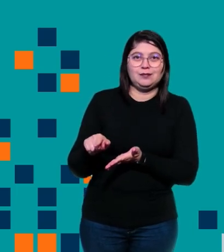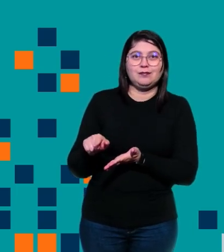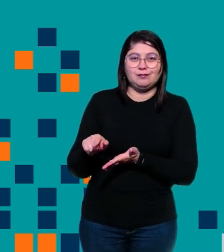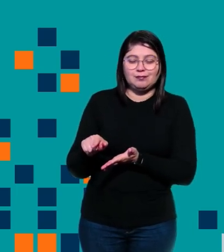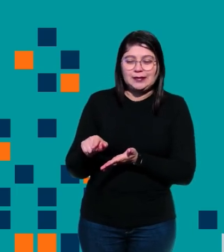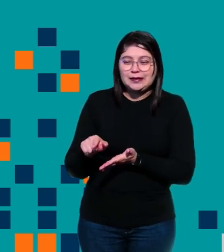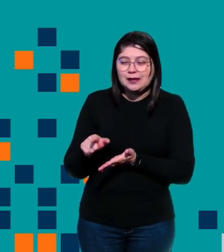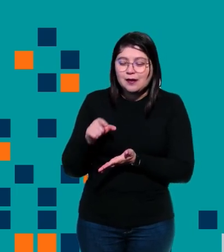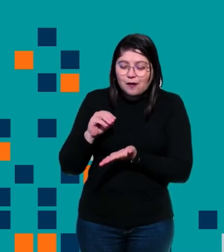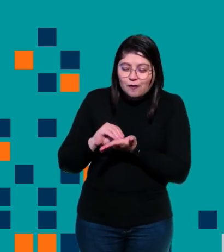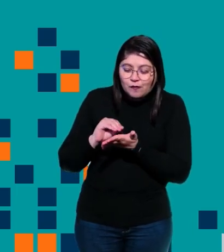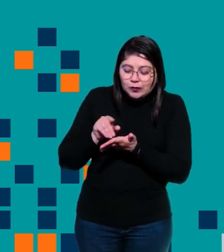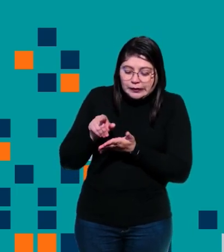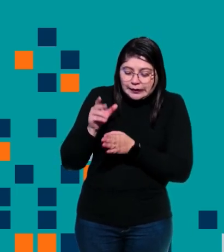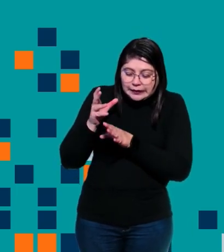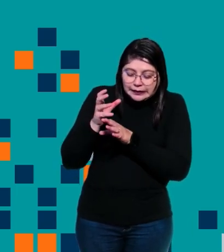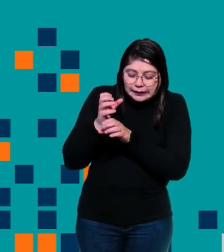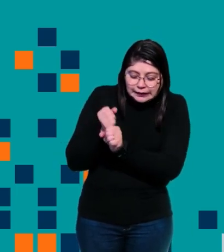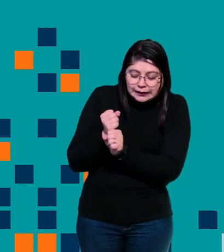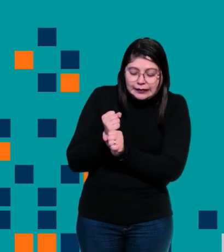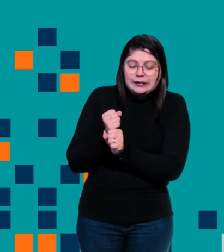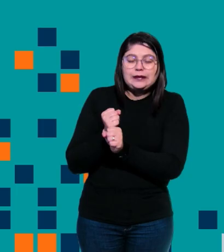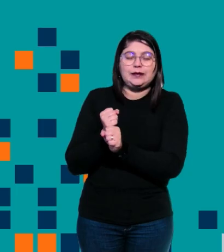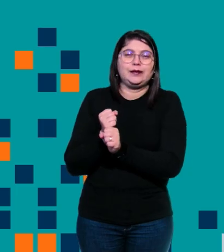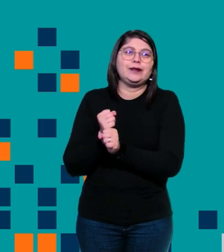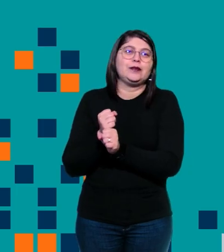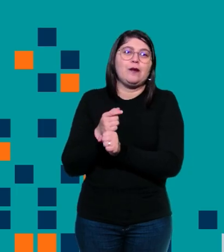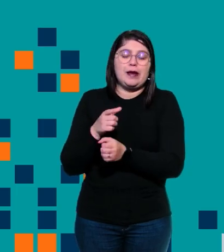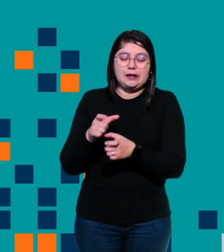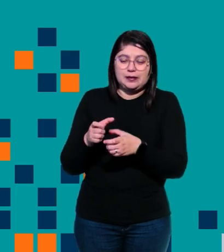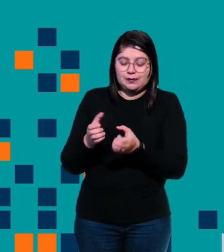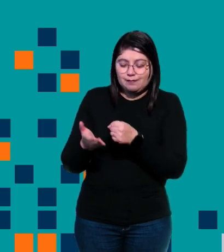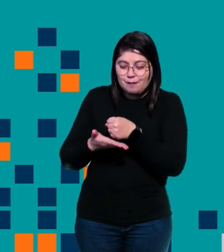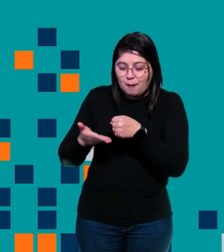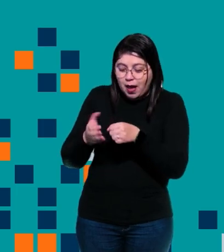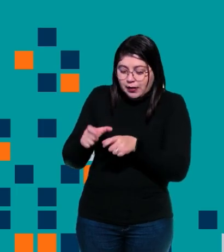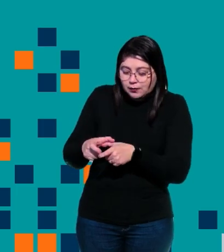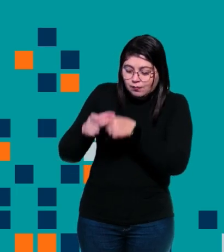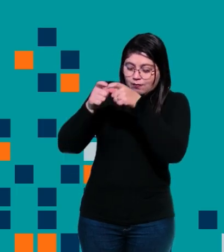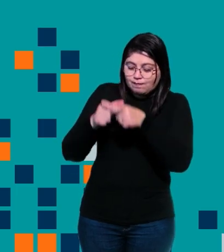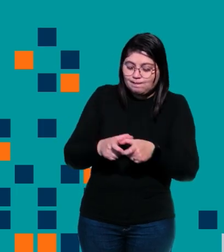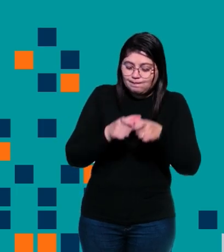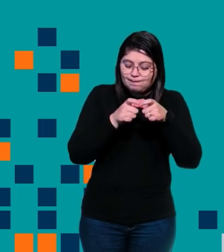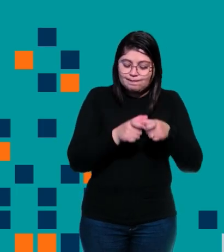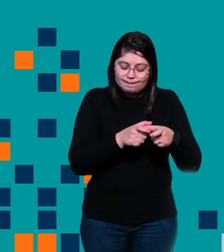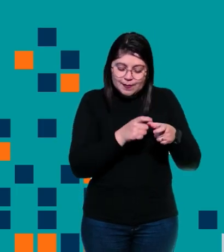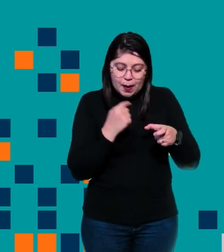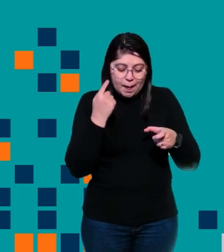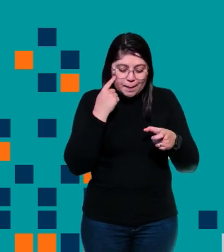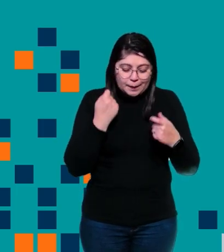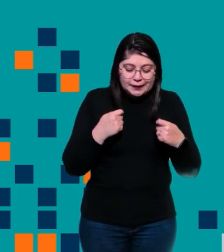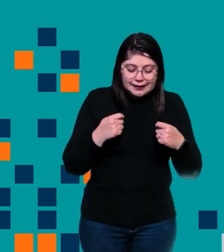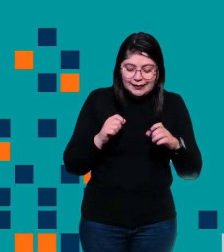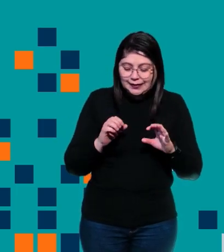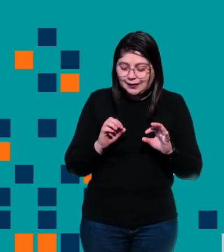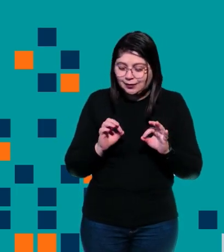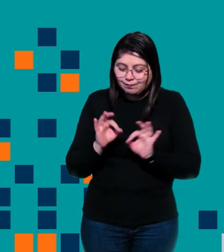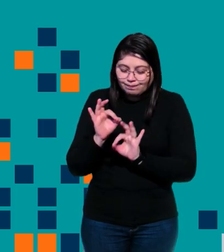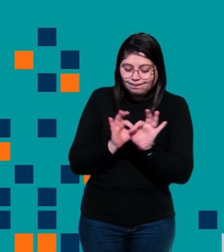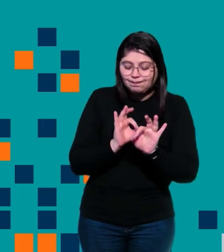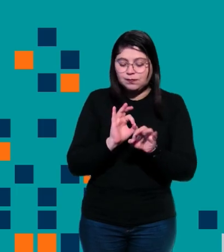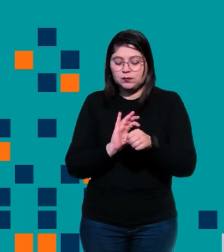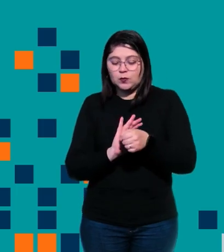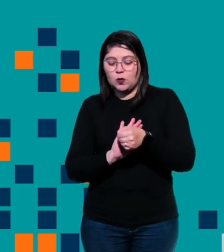calculista queria. Então, você vê que esses pilares que estão na junção entre um prédio e outro, a gente teve que encapar. Então, eles são